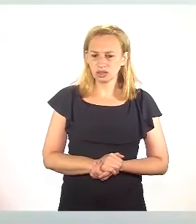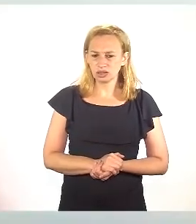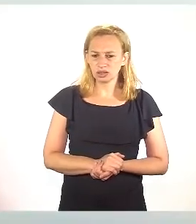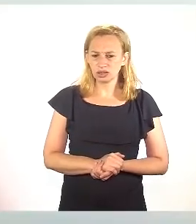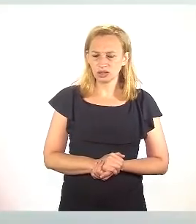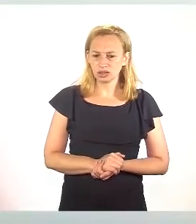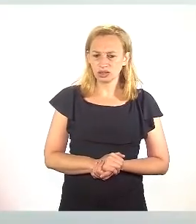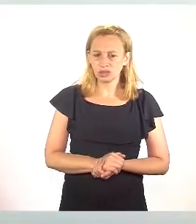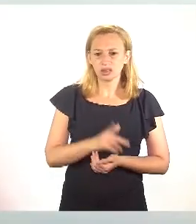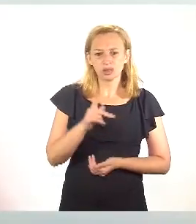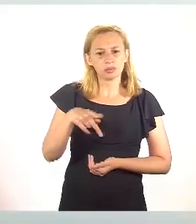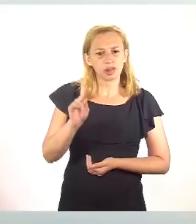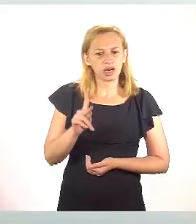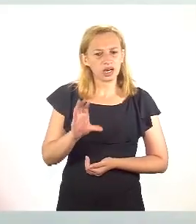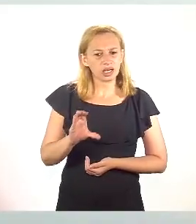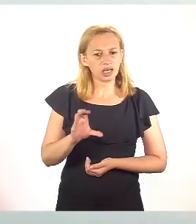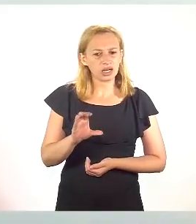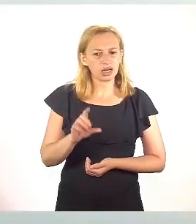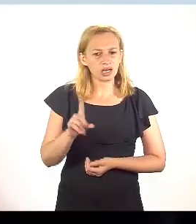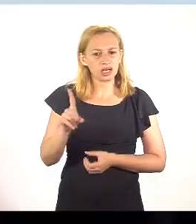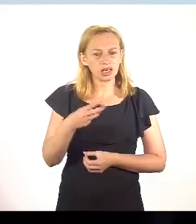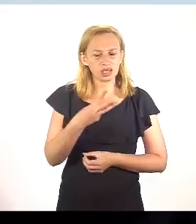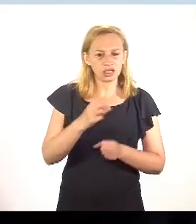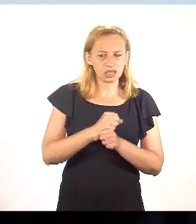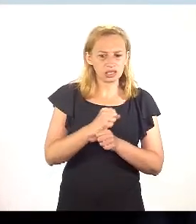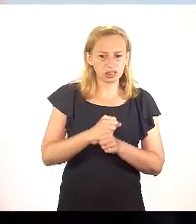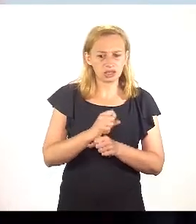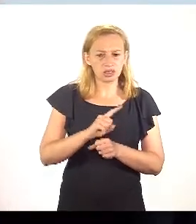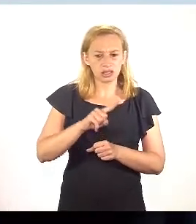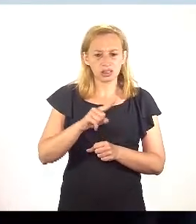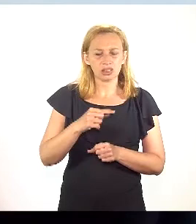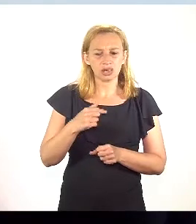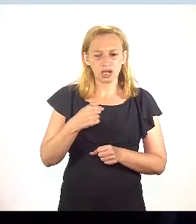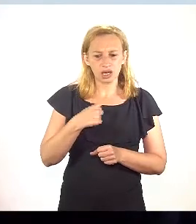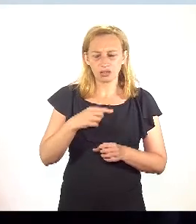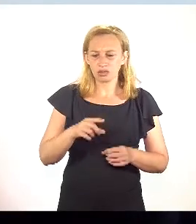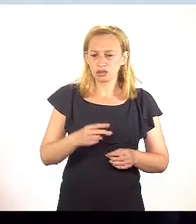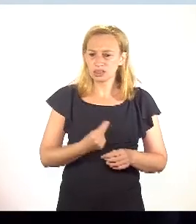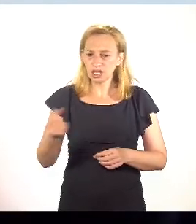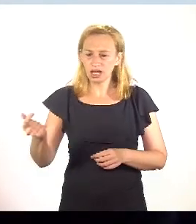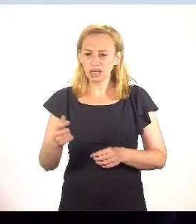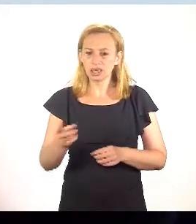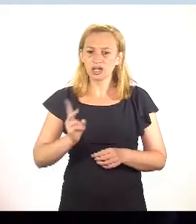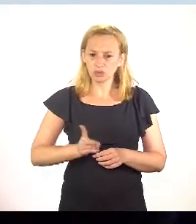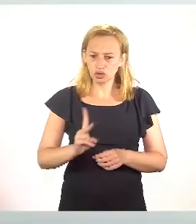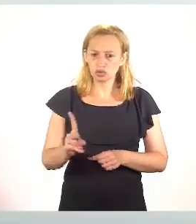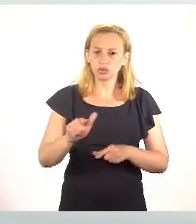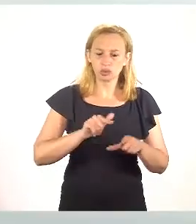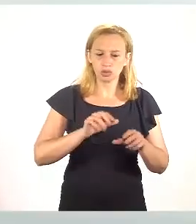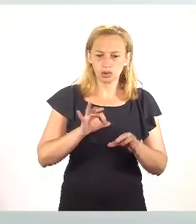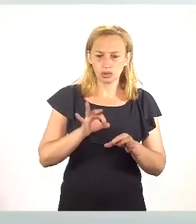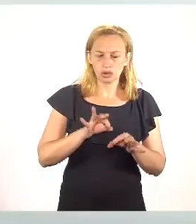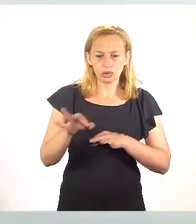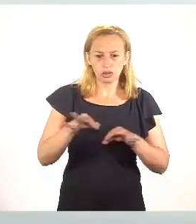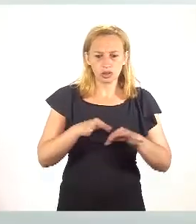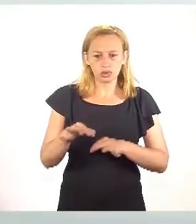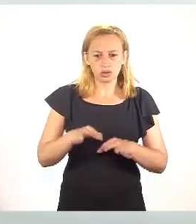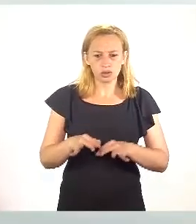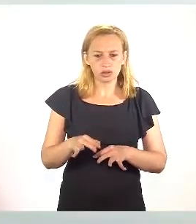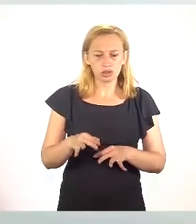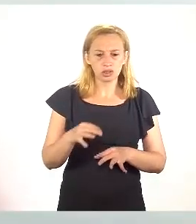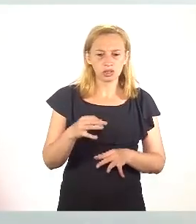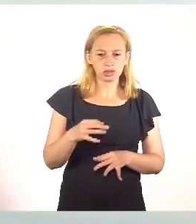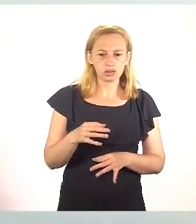lá durou 3 anos? Não, comigo, depois eu saí, mas continuou lá, os projetos continuaram. Mas durante esses 3 anos o senhor trabalhou com o